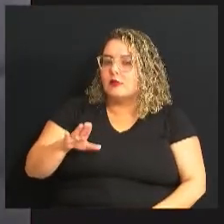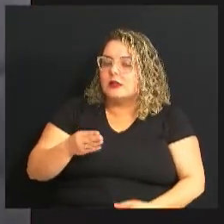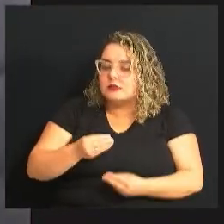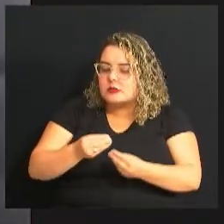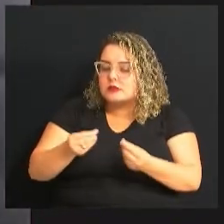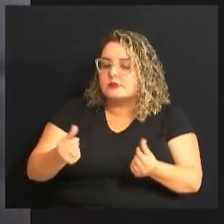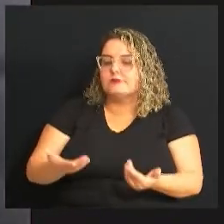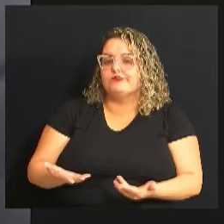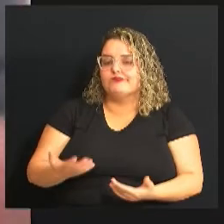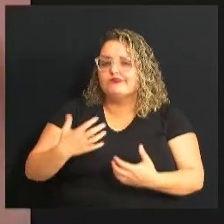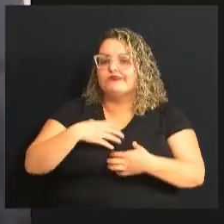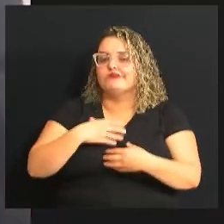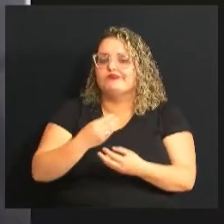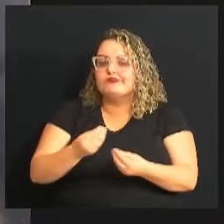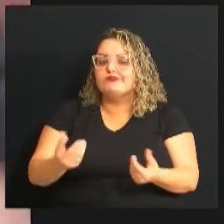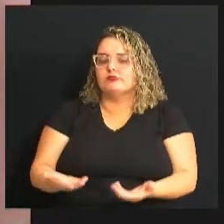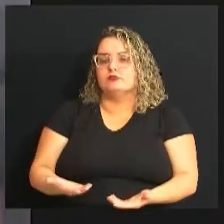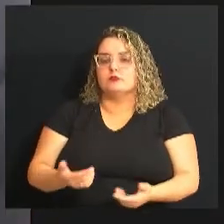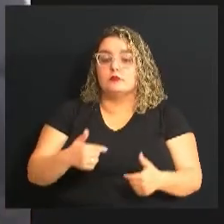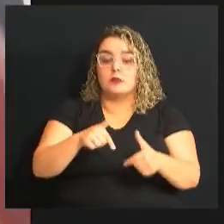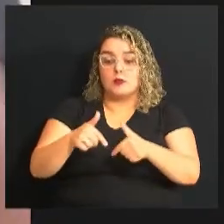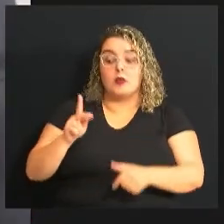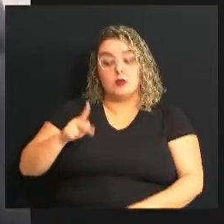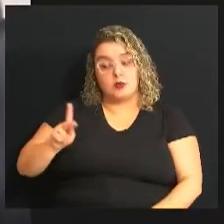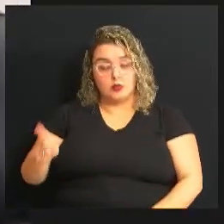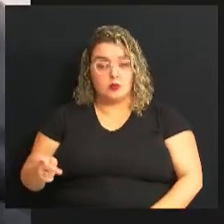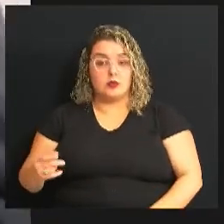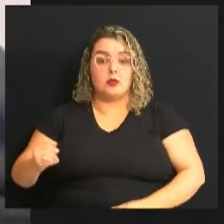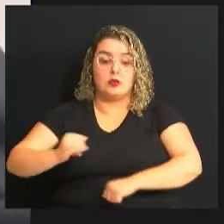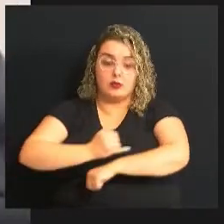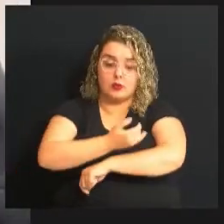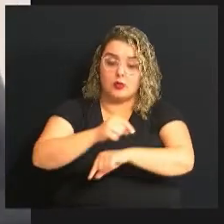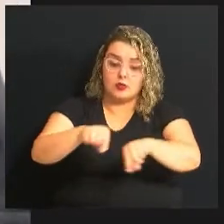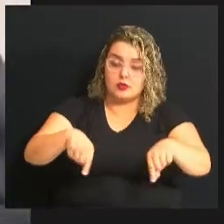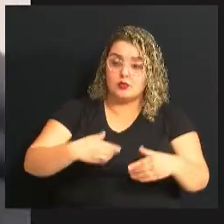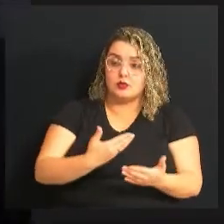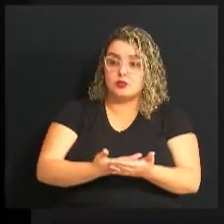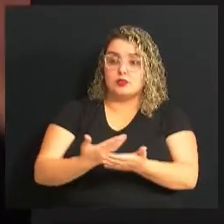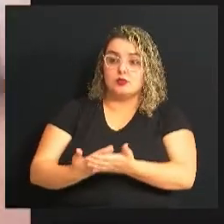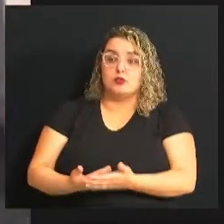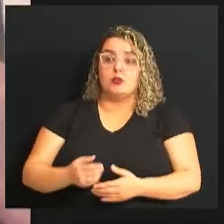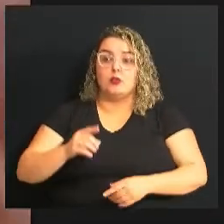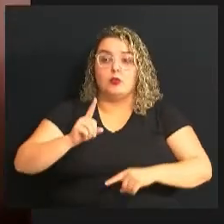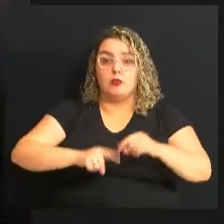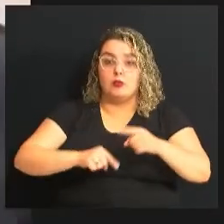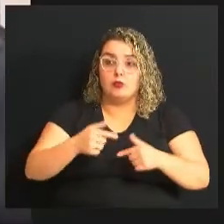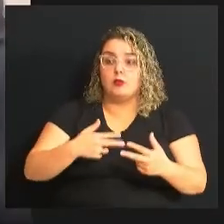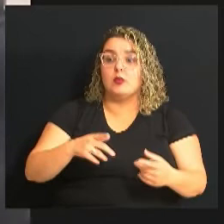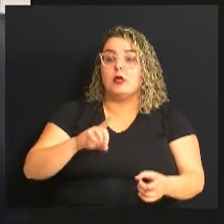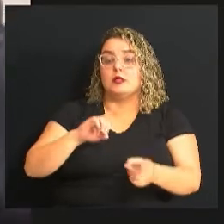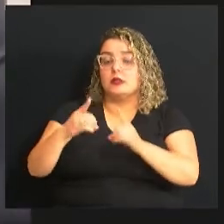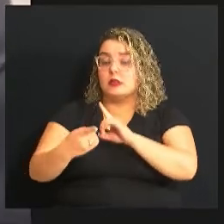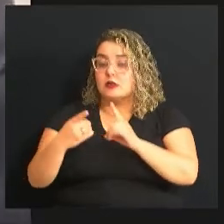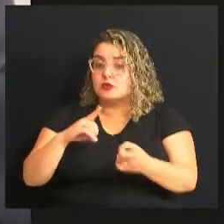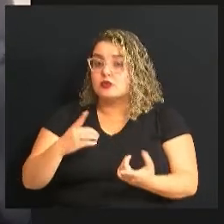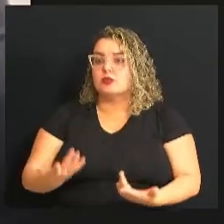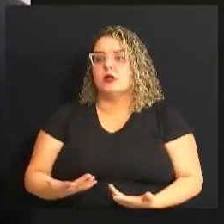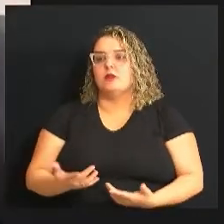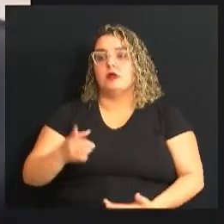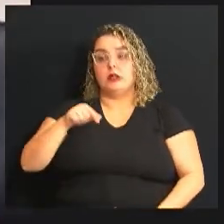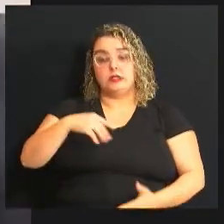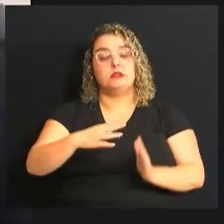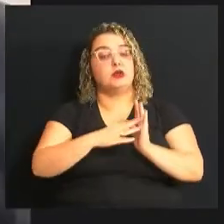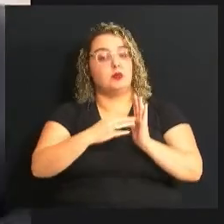trabalhar com o professor, a infraestrutura da sala de aula, o material didático é outro. Então, esse modelo que a